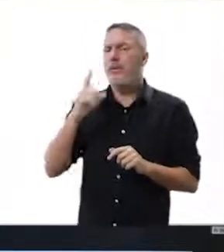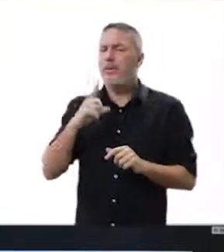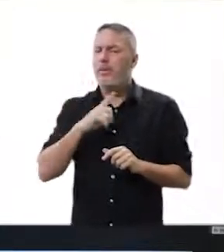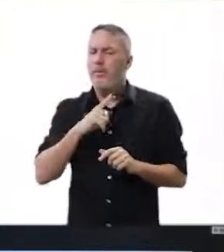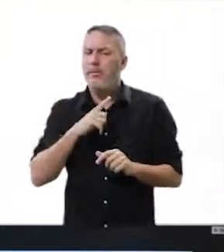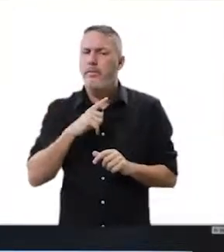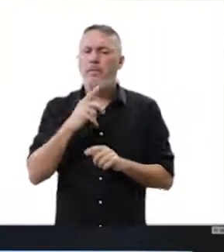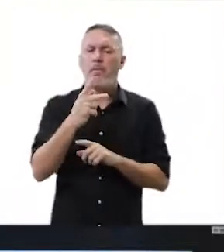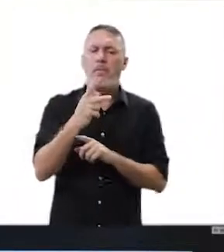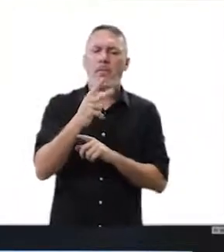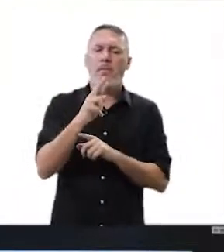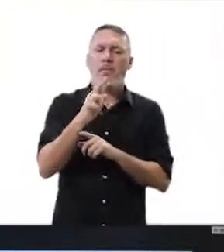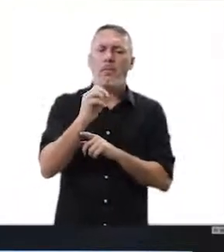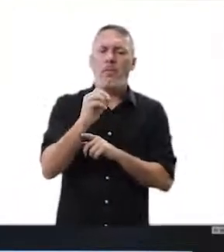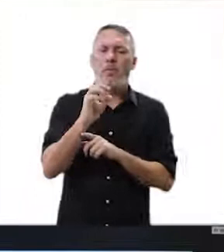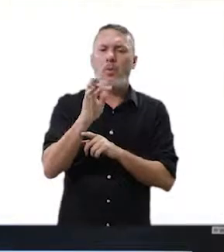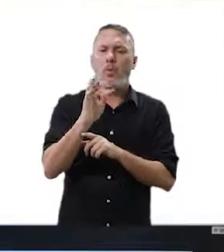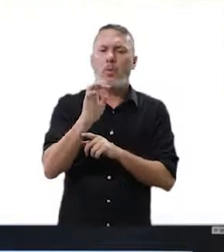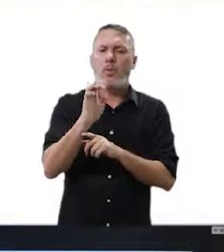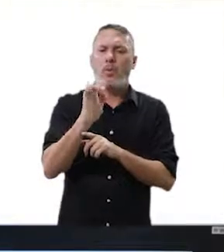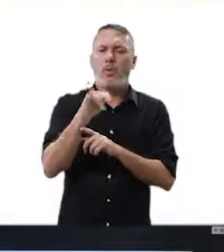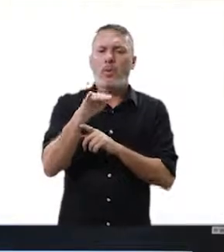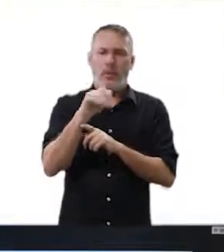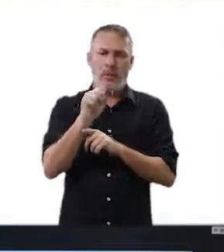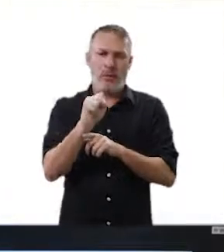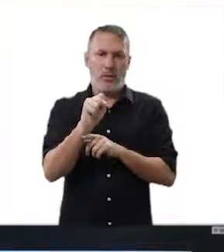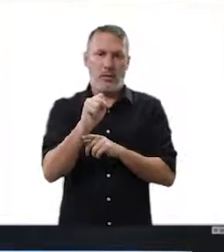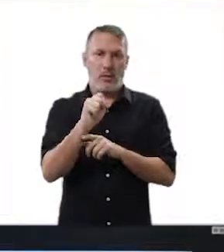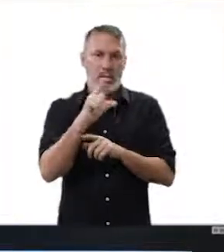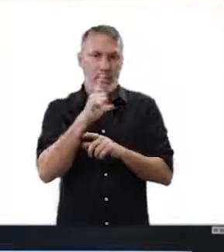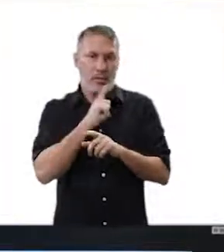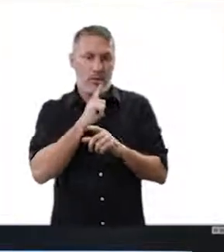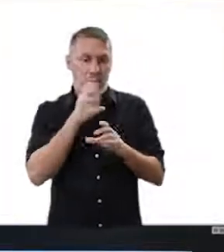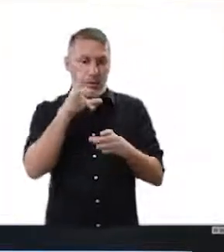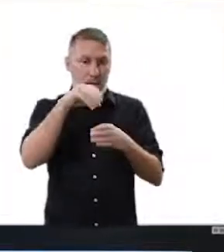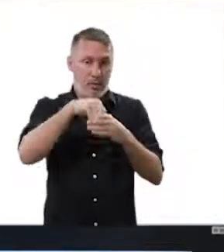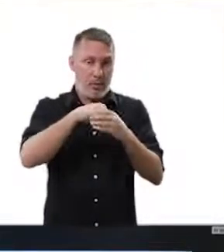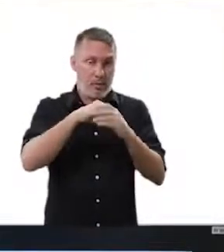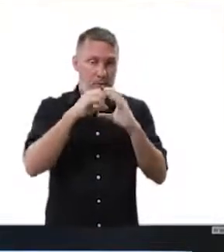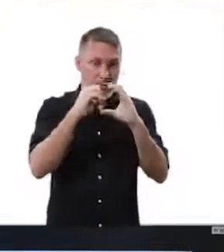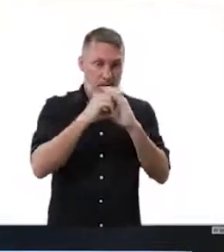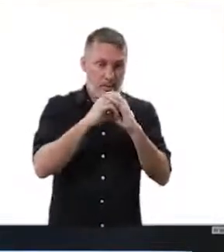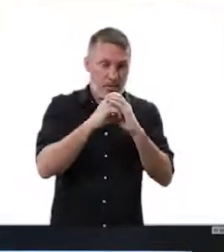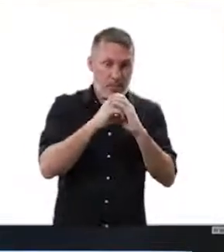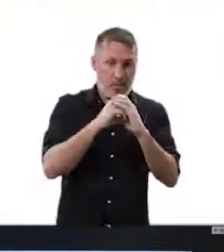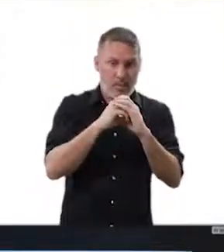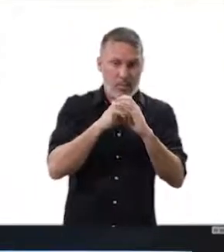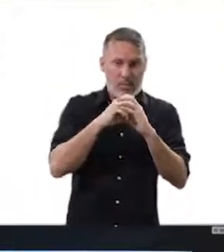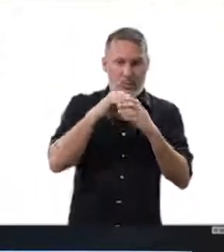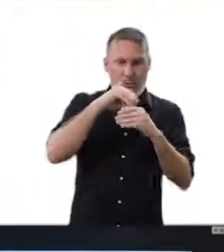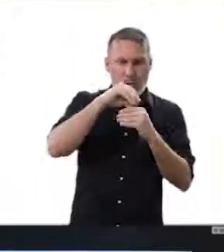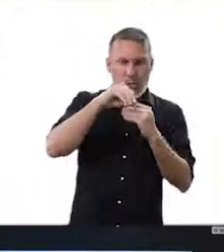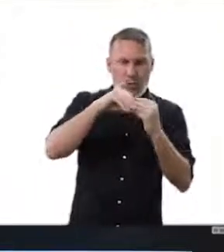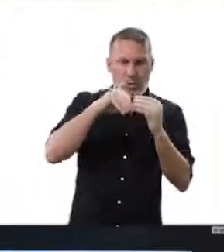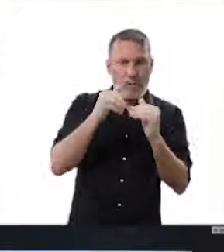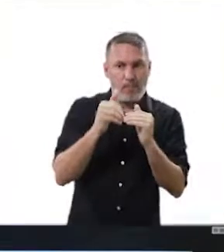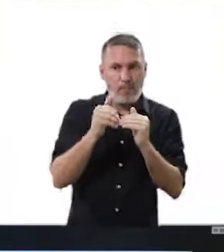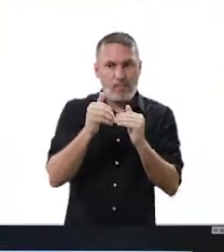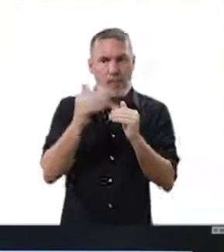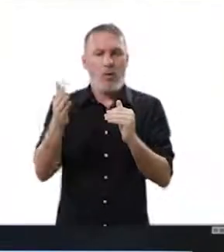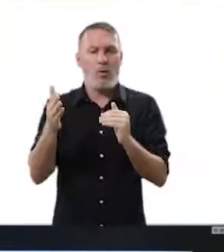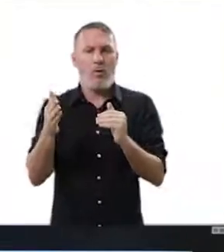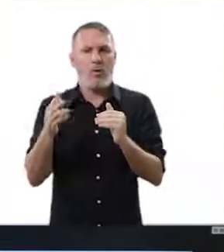meio extracelular, então elas atravessam a membrana toda. E algumas outras, elas ficam somente até metade